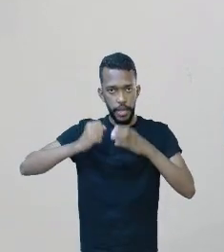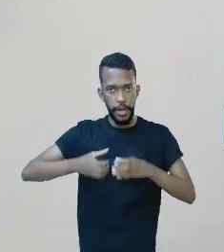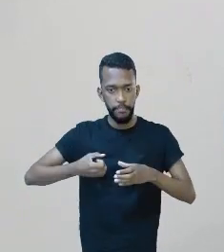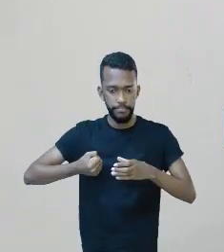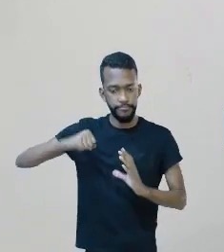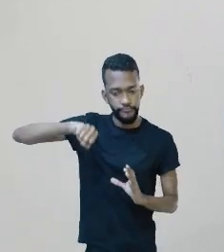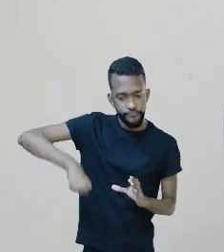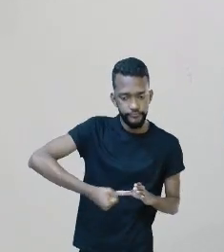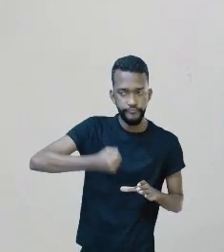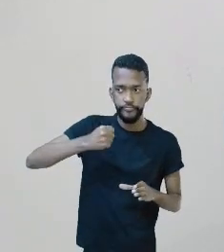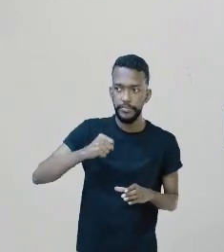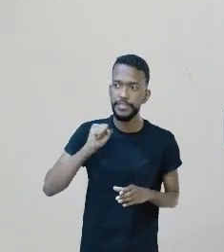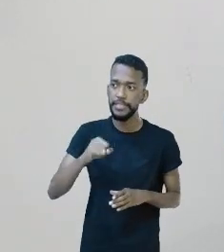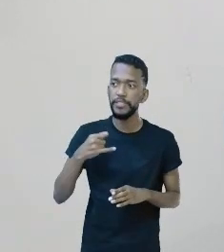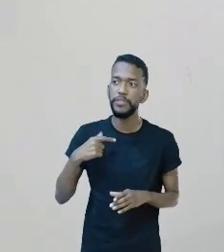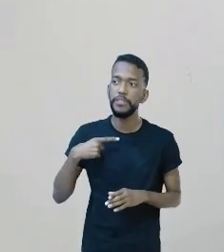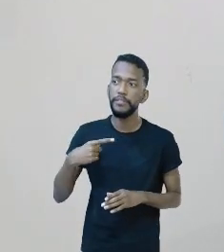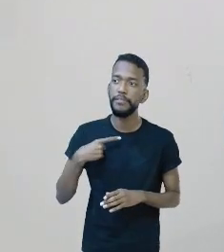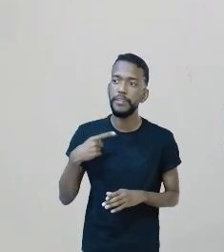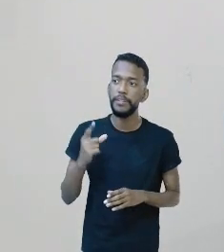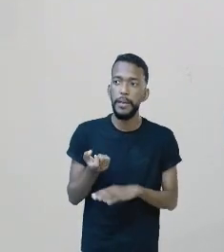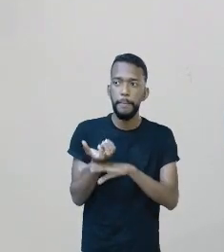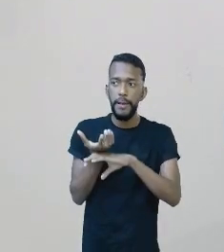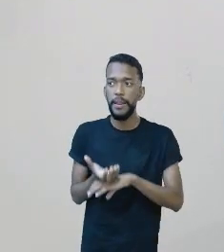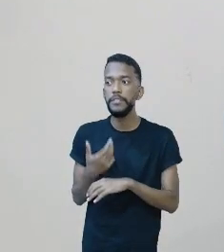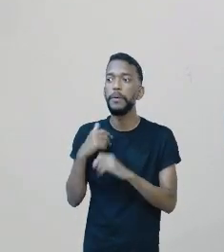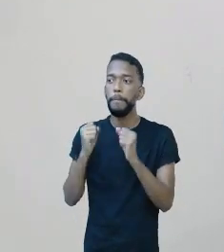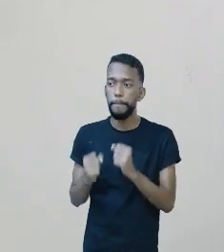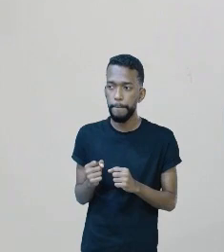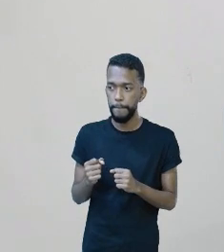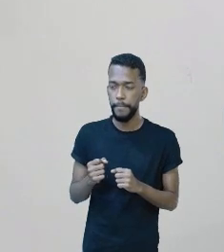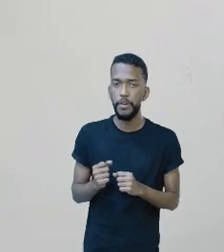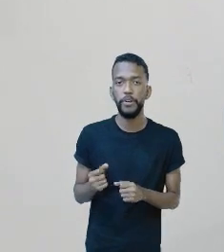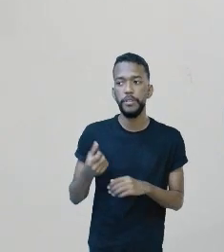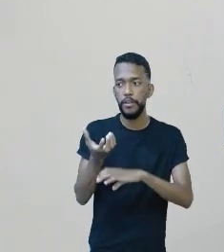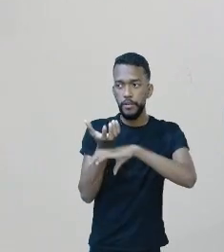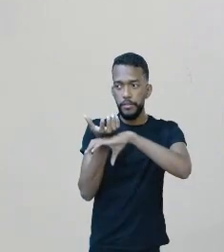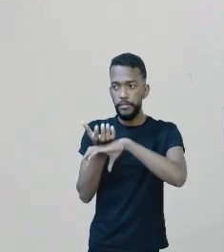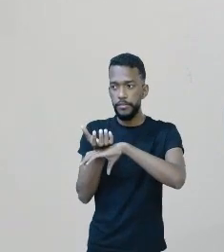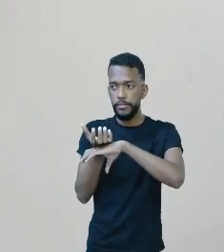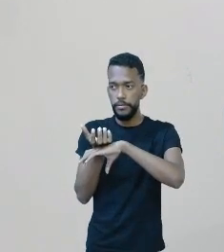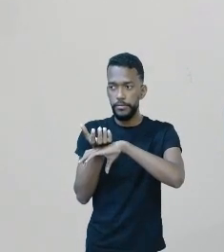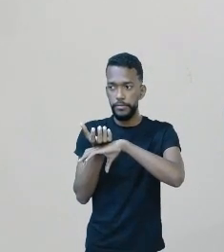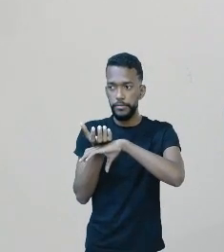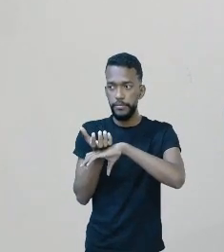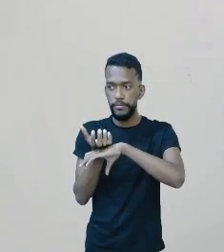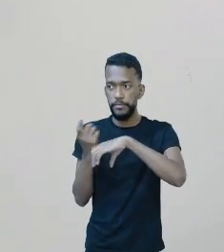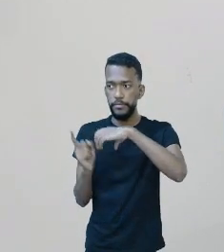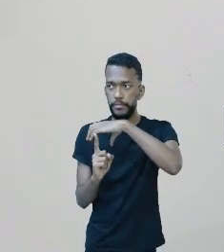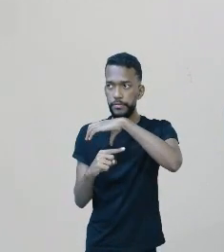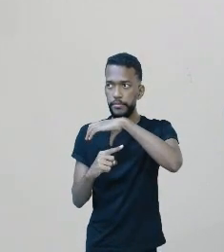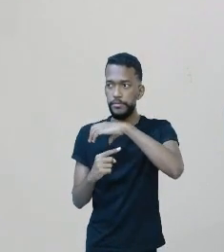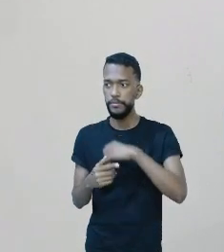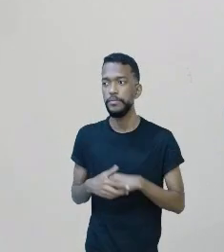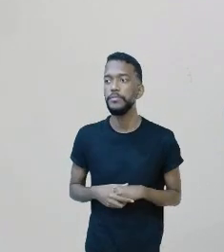tá? Professora, e se eu tiver a balança? Se você tiver a balança, você vai botar o trigo e